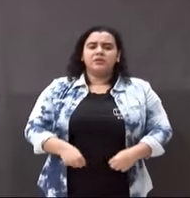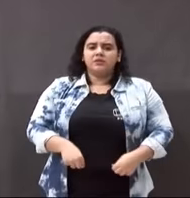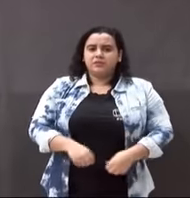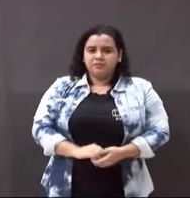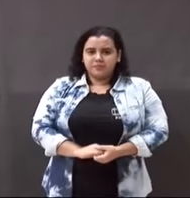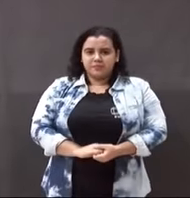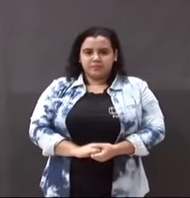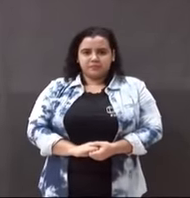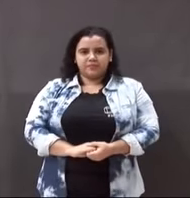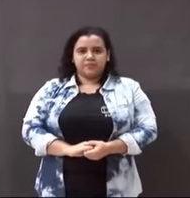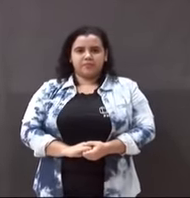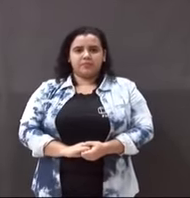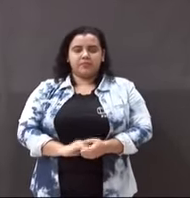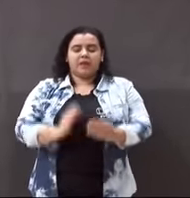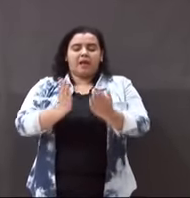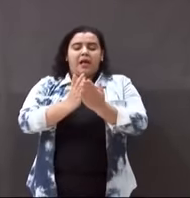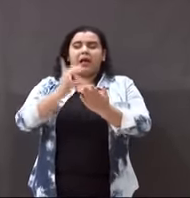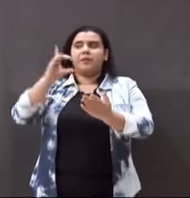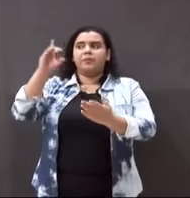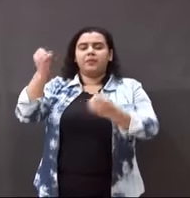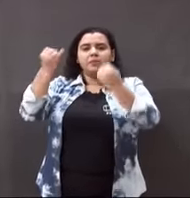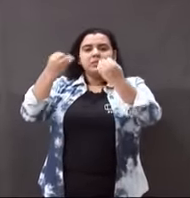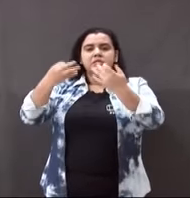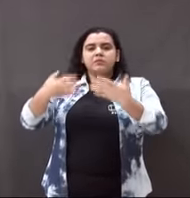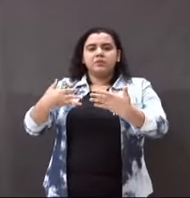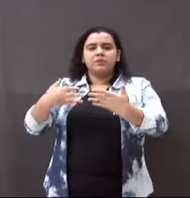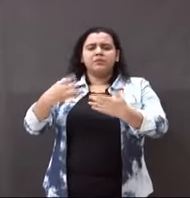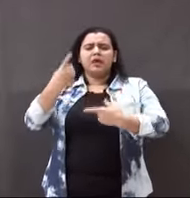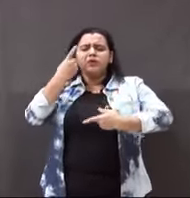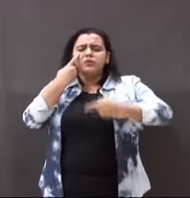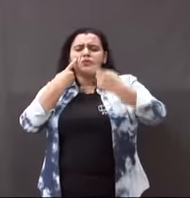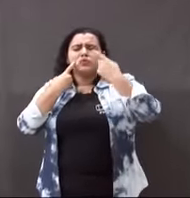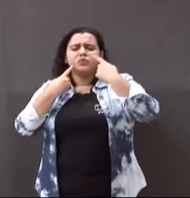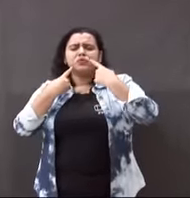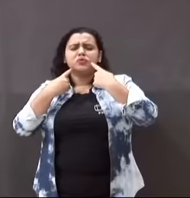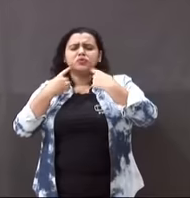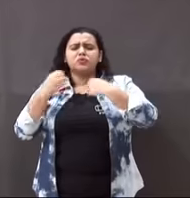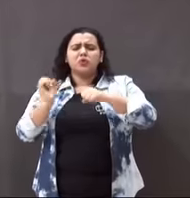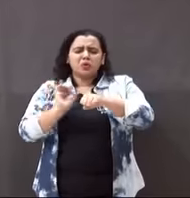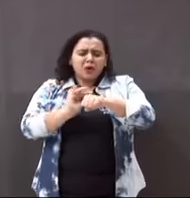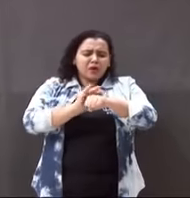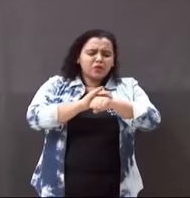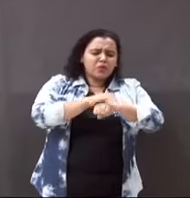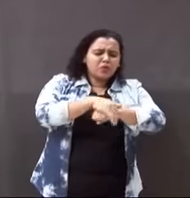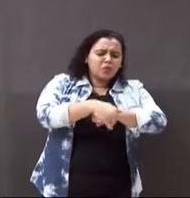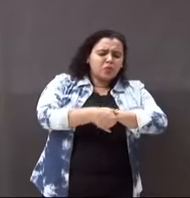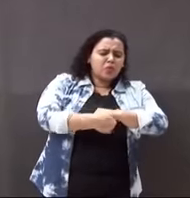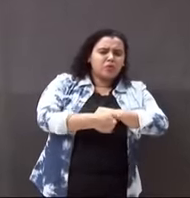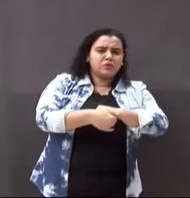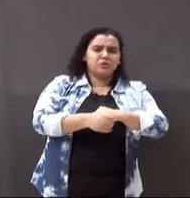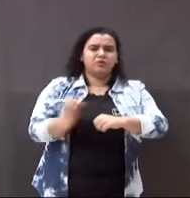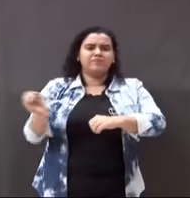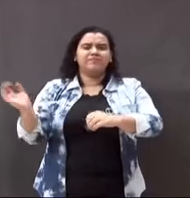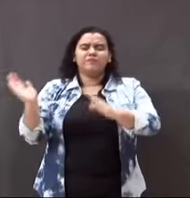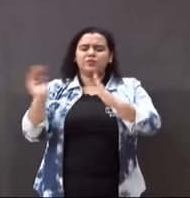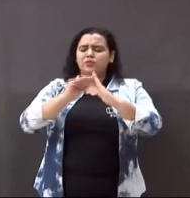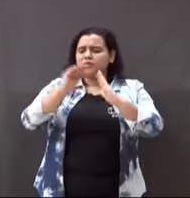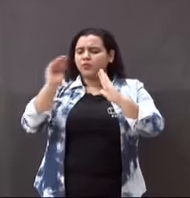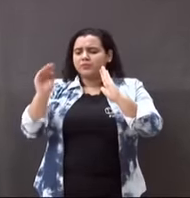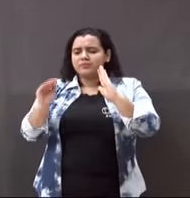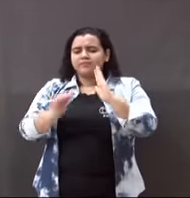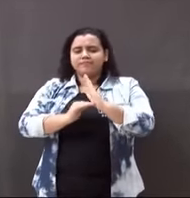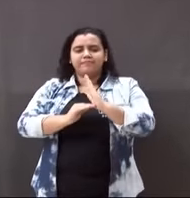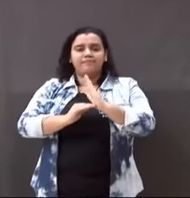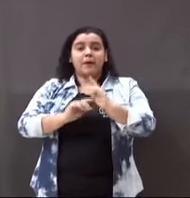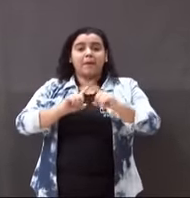Bíblia diz que o choro dura uma noite, mas a alegria vem pela manhã, oh meu Deus do céu, a gente percebe que